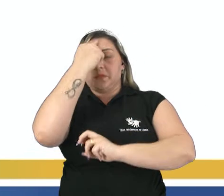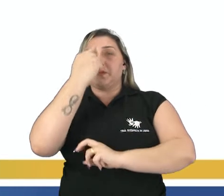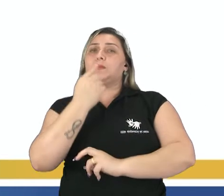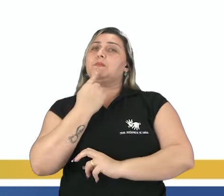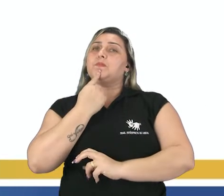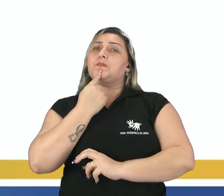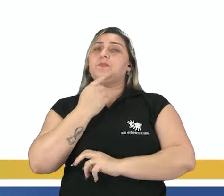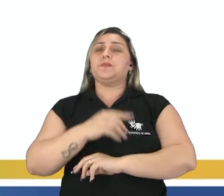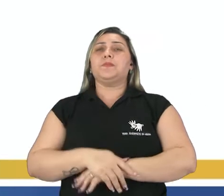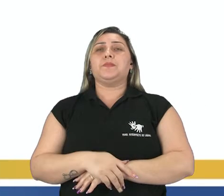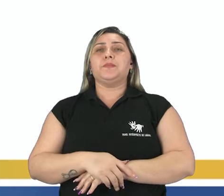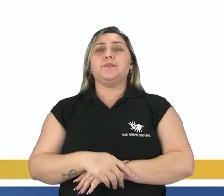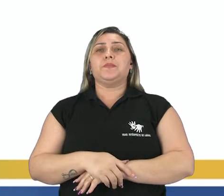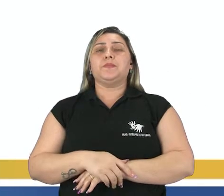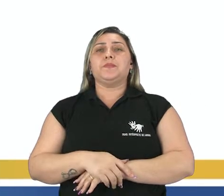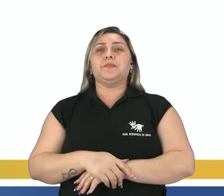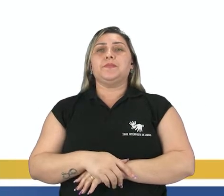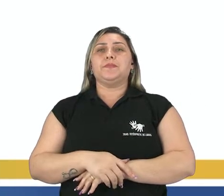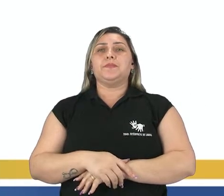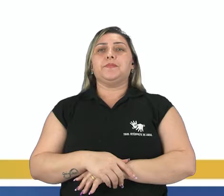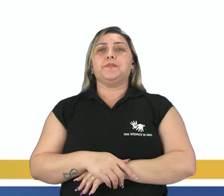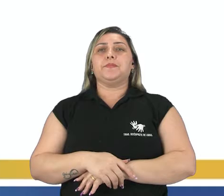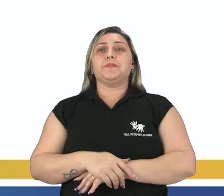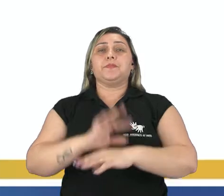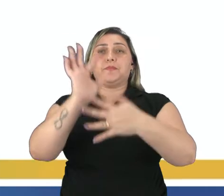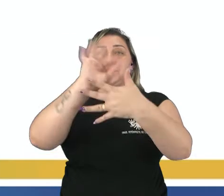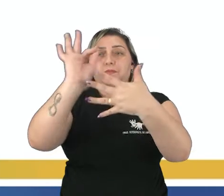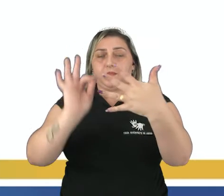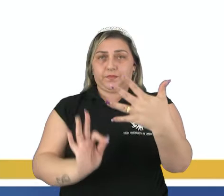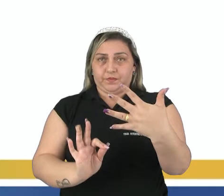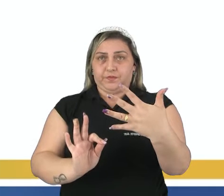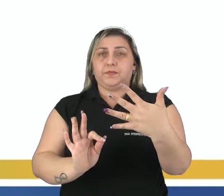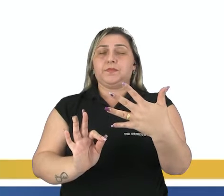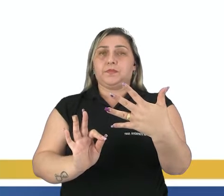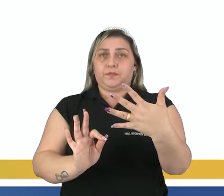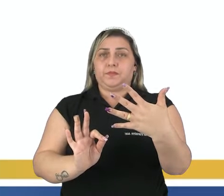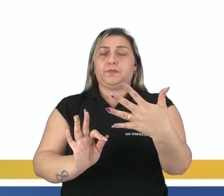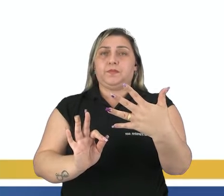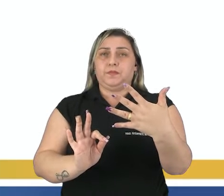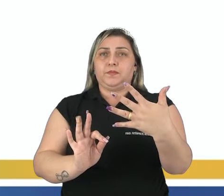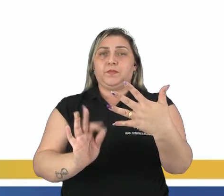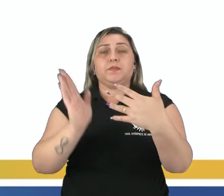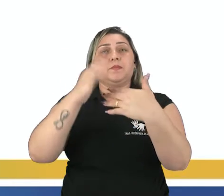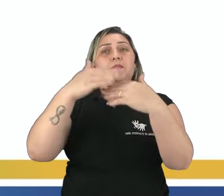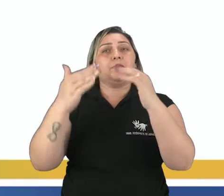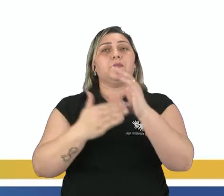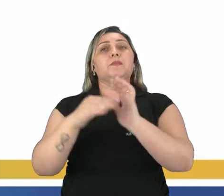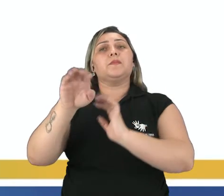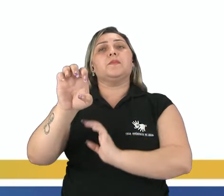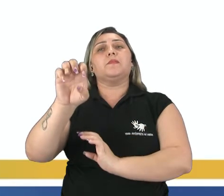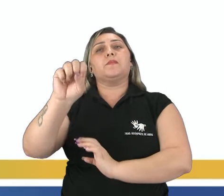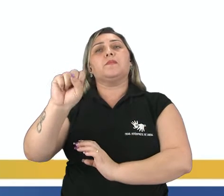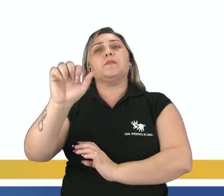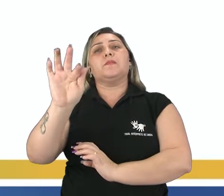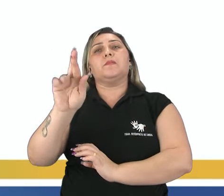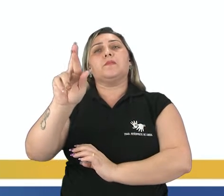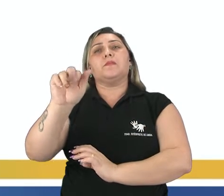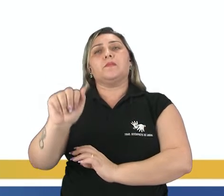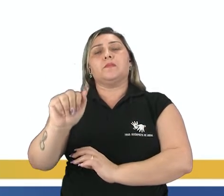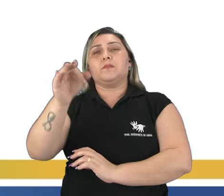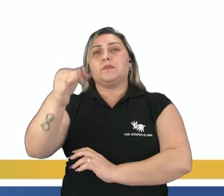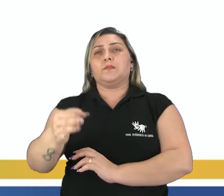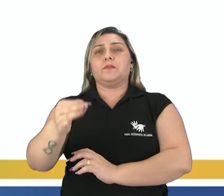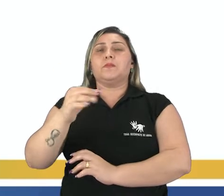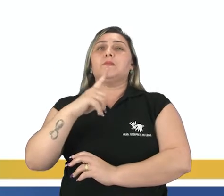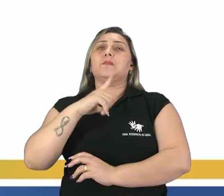imagem que esse elemento ele vai se dar em toda a esfera, certo?